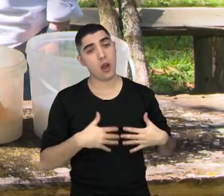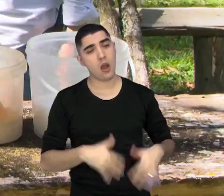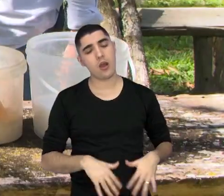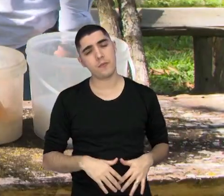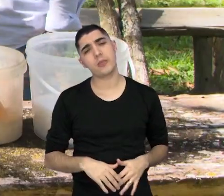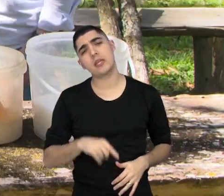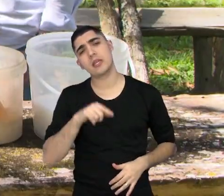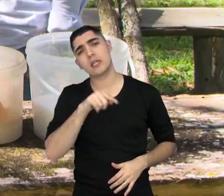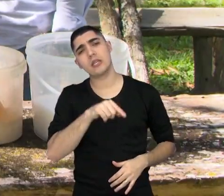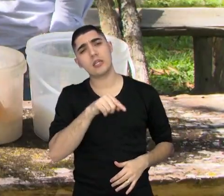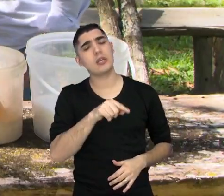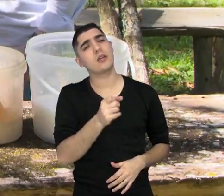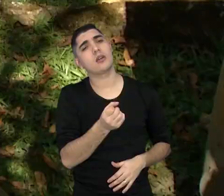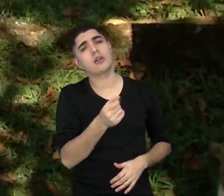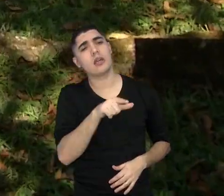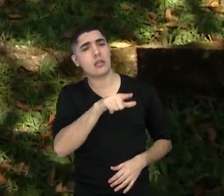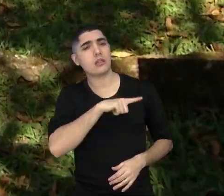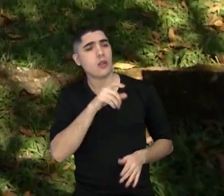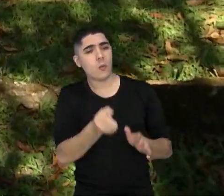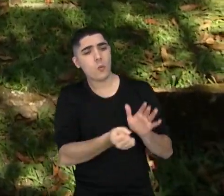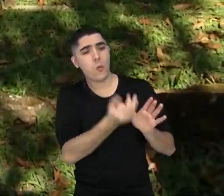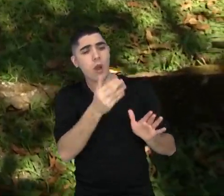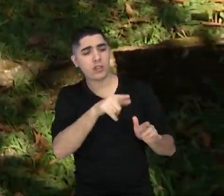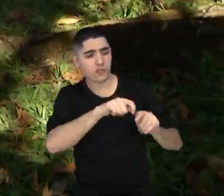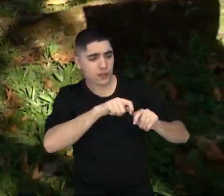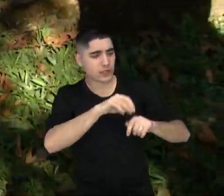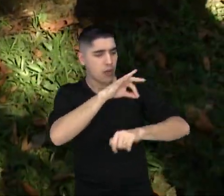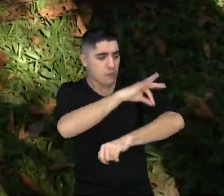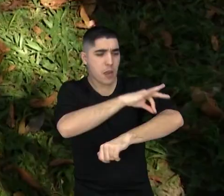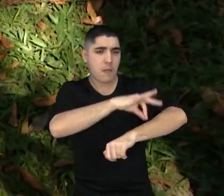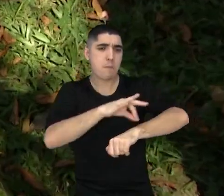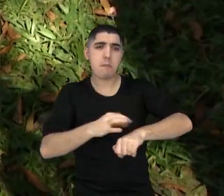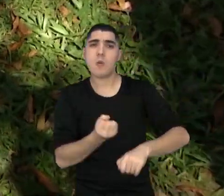E quantas toras você planta assim por vez?